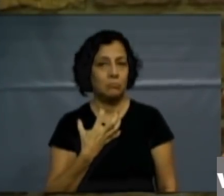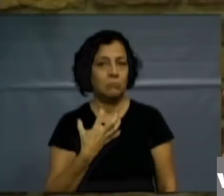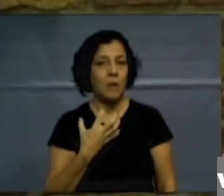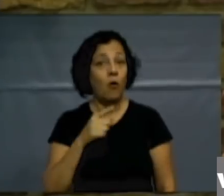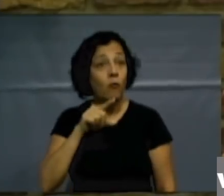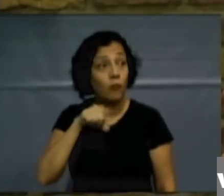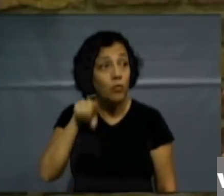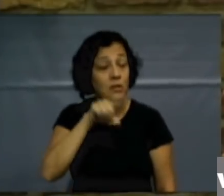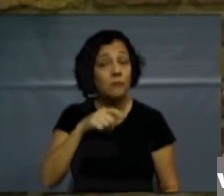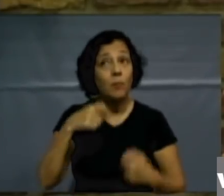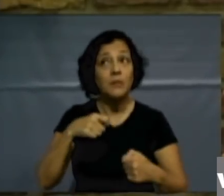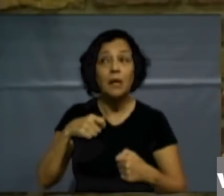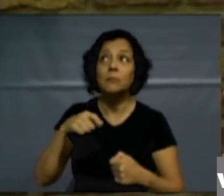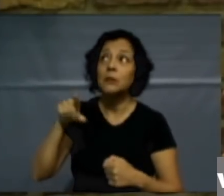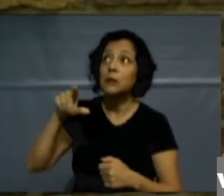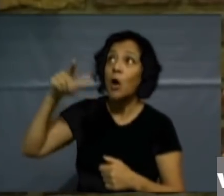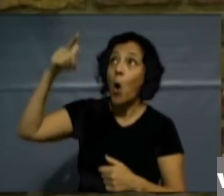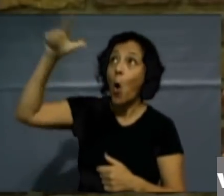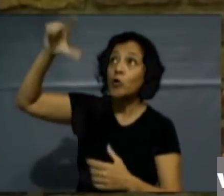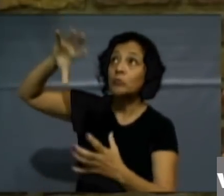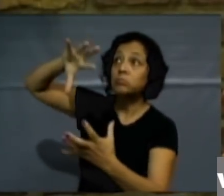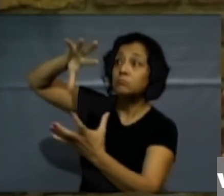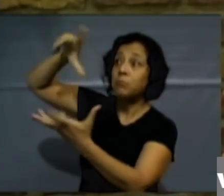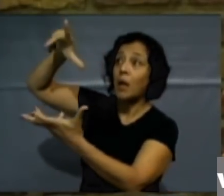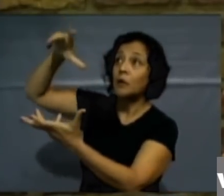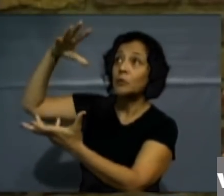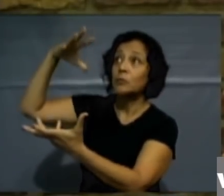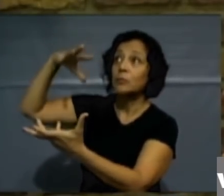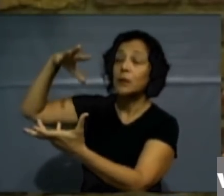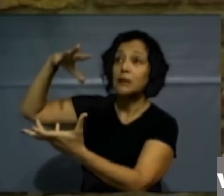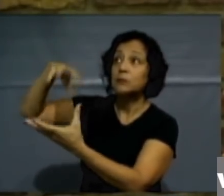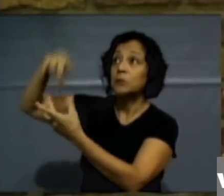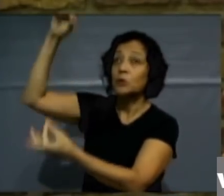forças. Você está mexendo com outro plano que você não sabe.